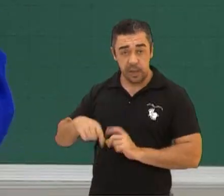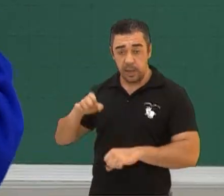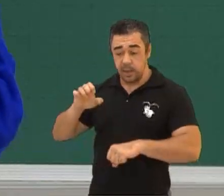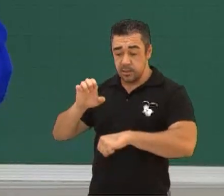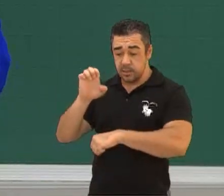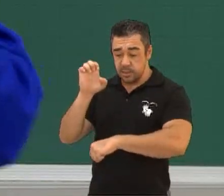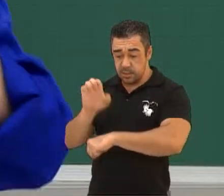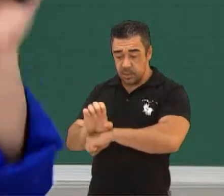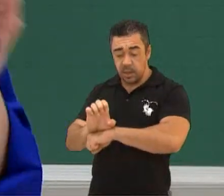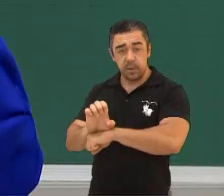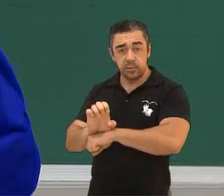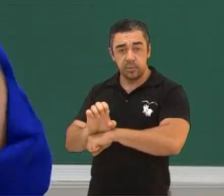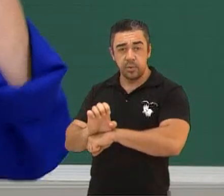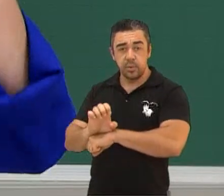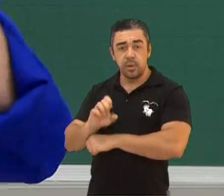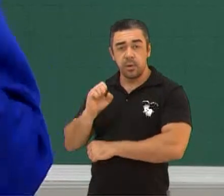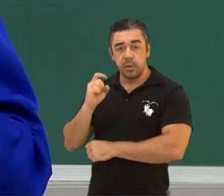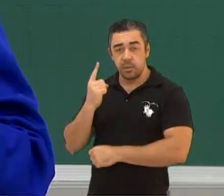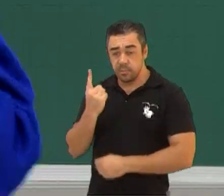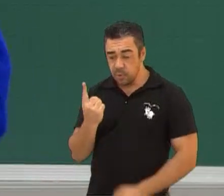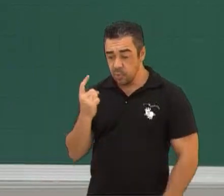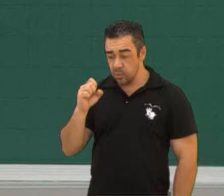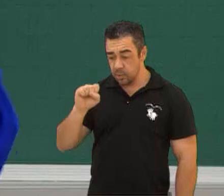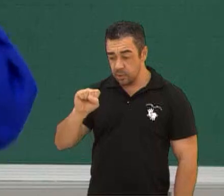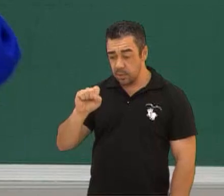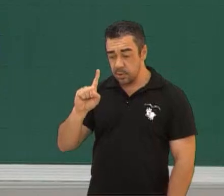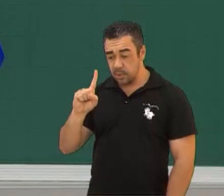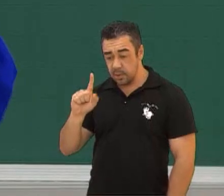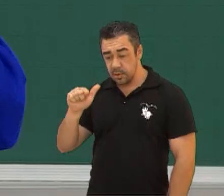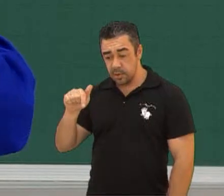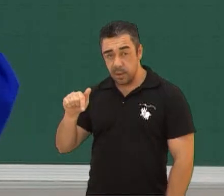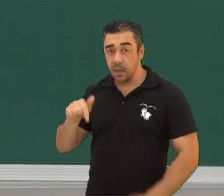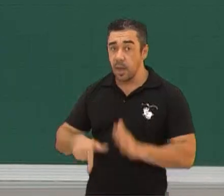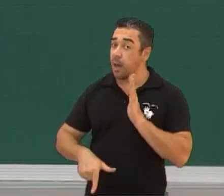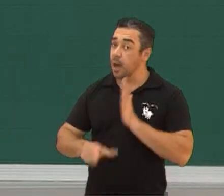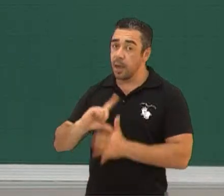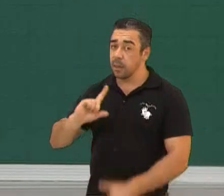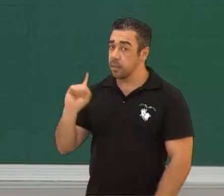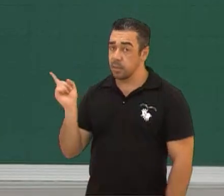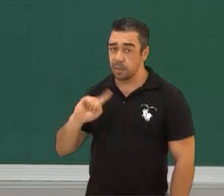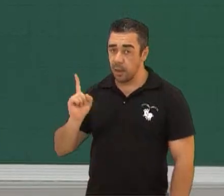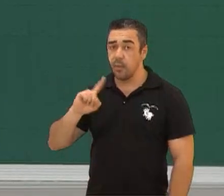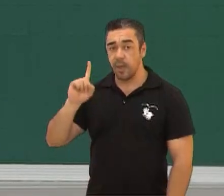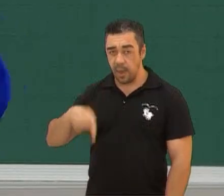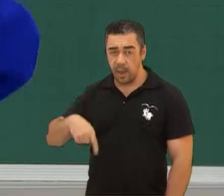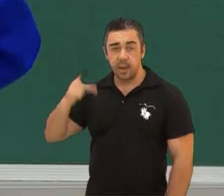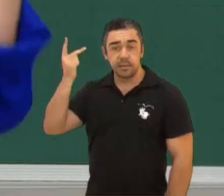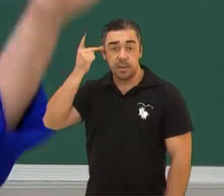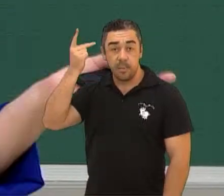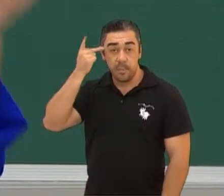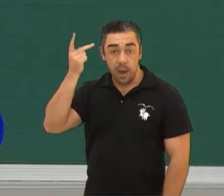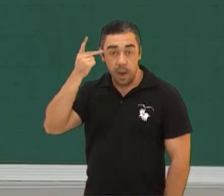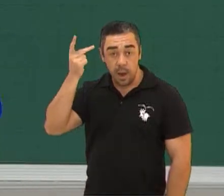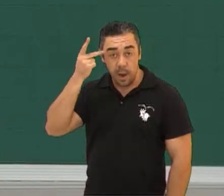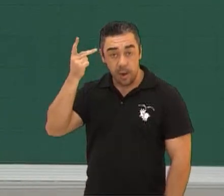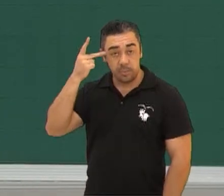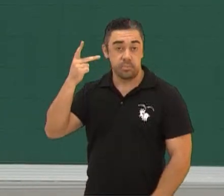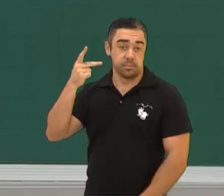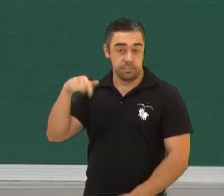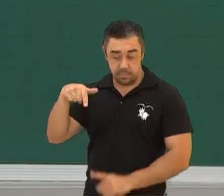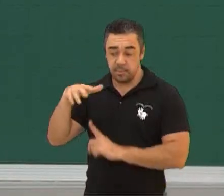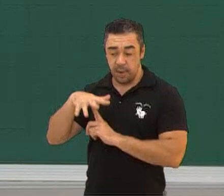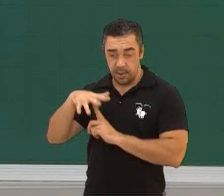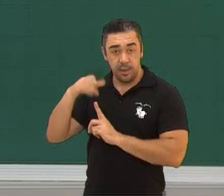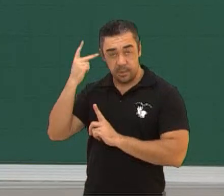estado apenas a partir de 1817. Antes, ele pertencia a terras de São Paulo e também a regiões